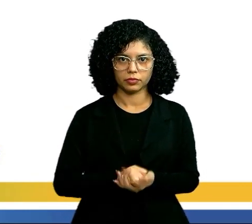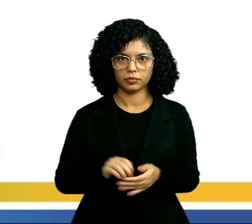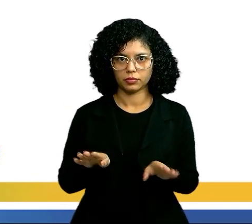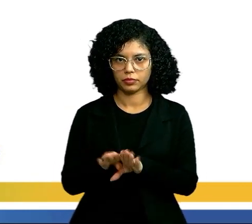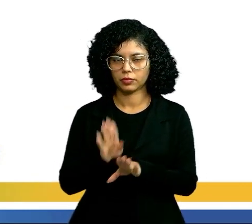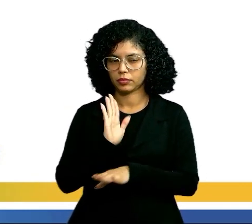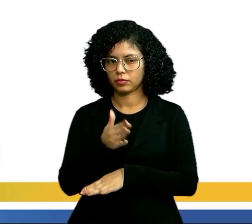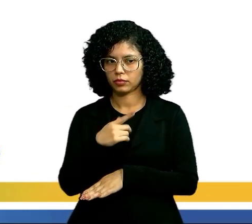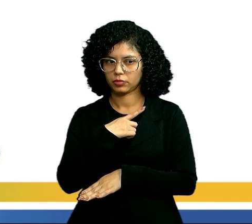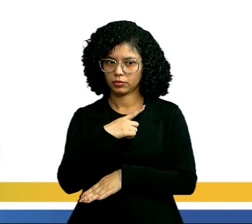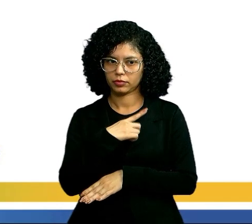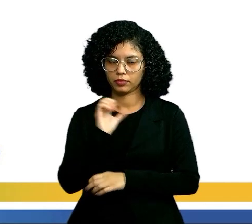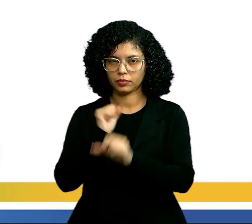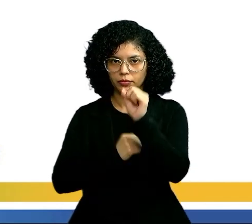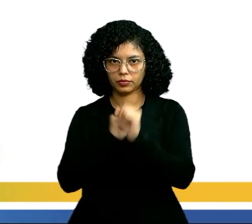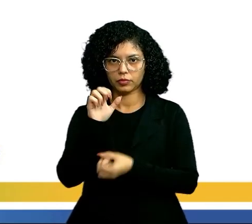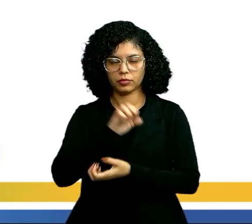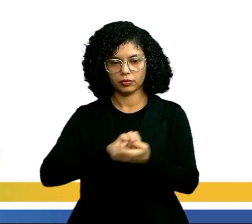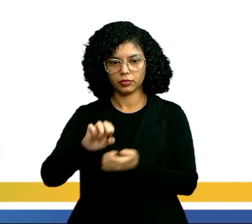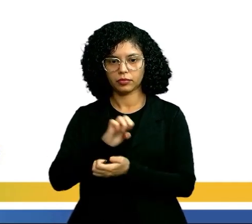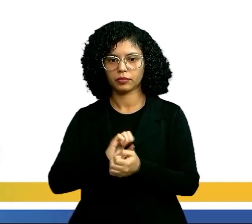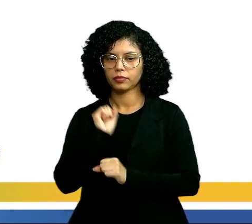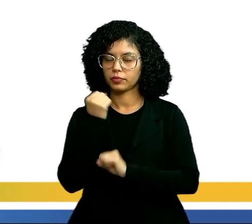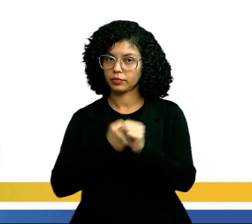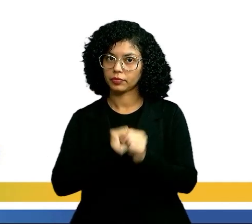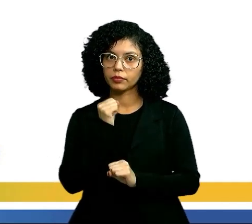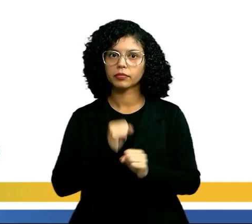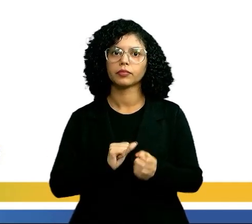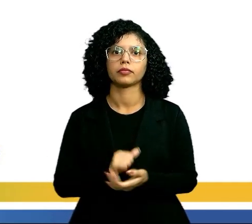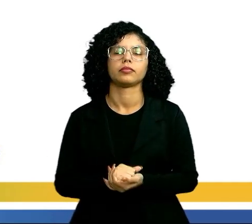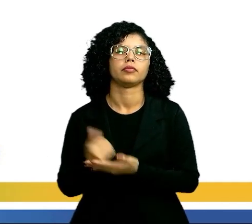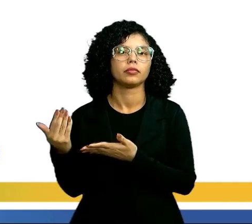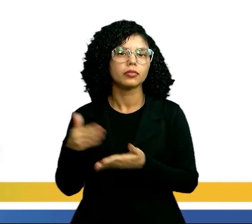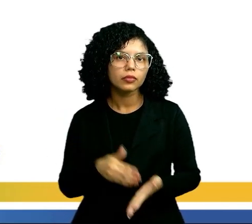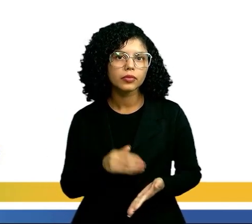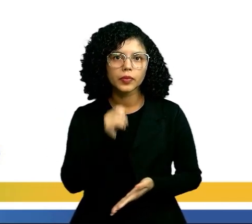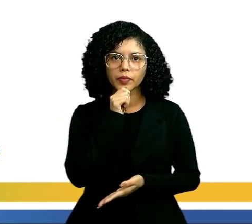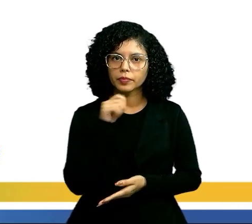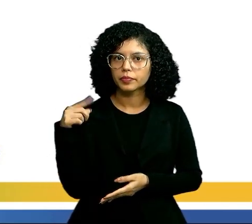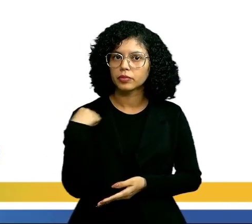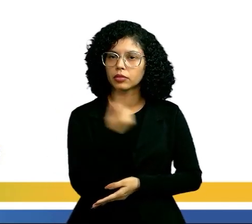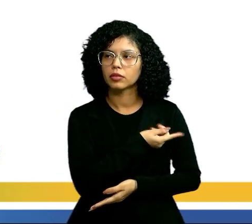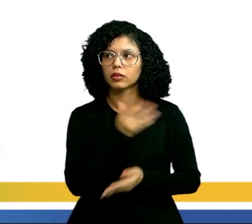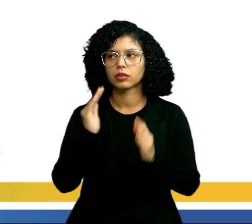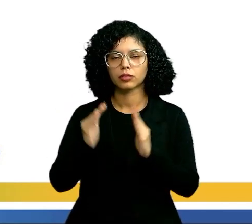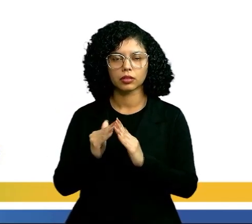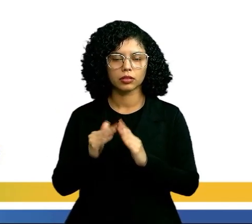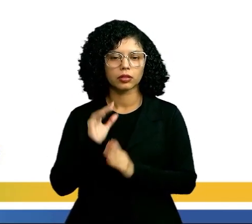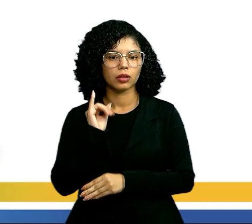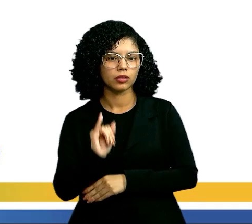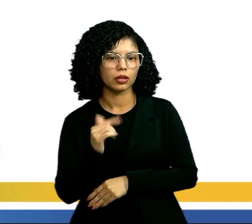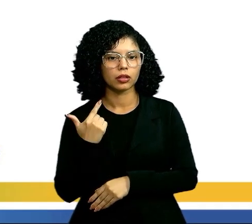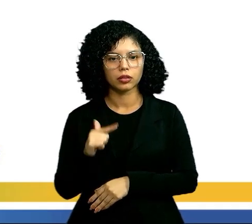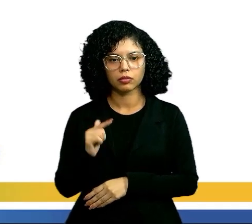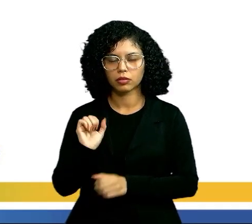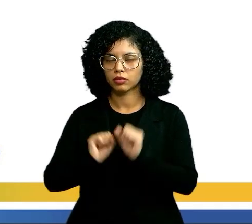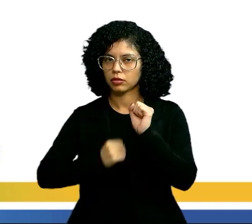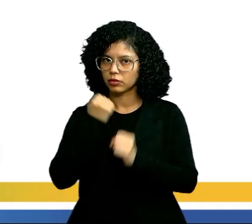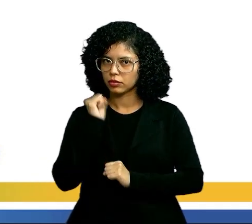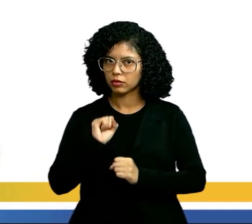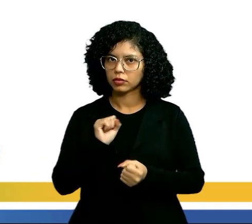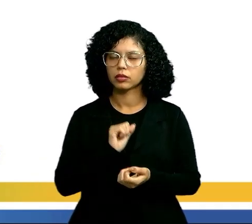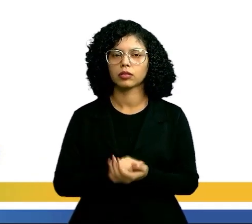né, já que a gente está falando de revolução industrial, será que elas chegariam nas nossas casas se não fosse a revolução